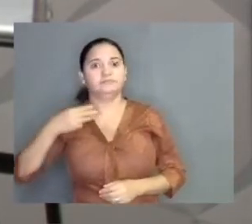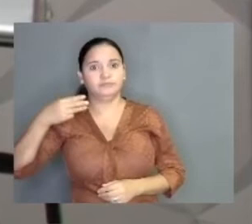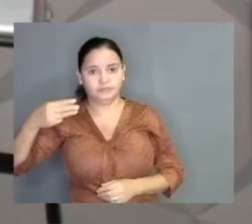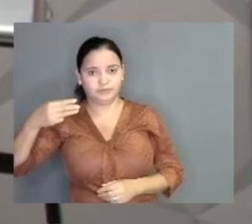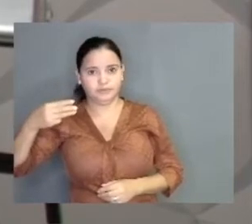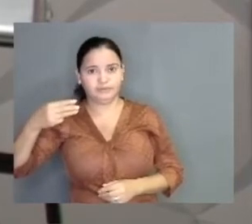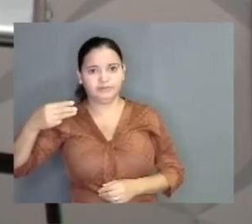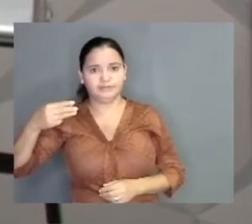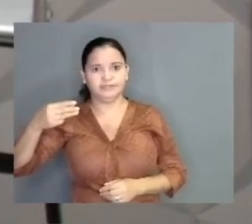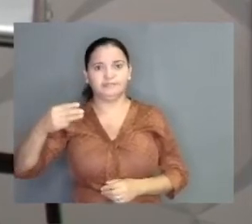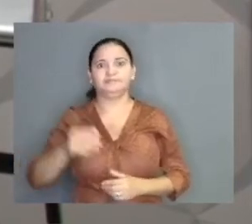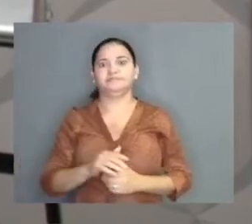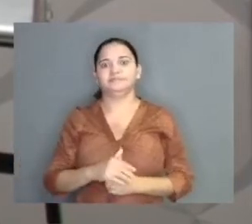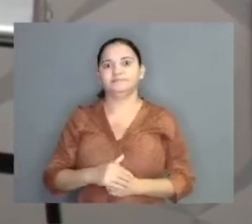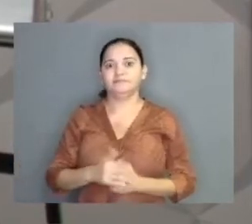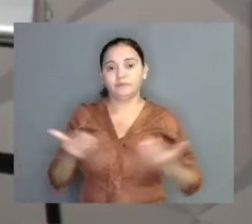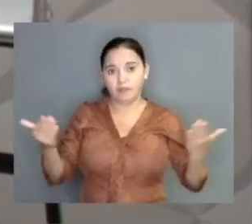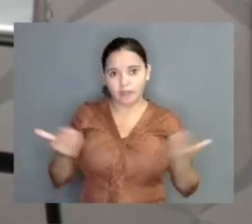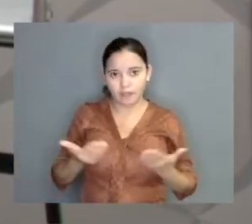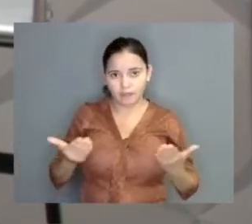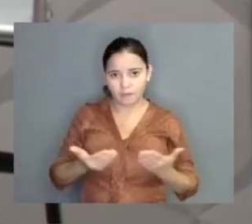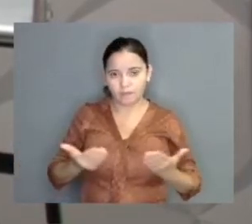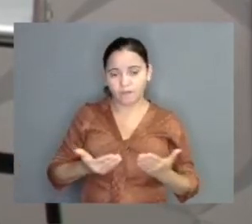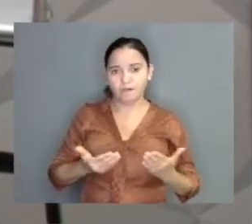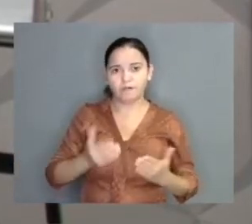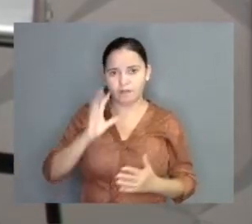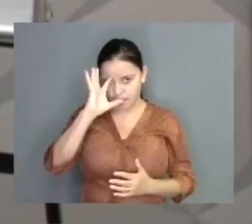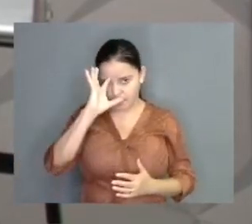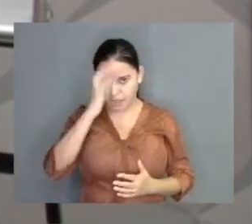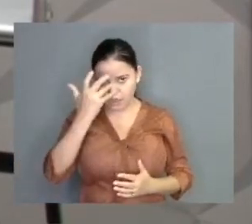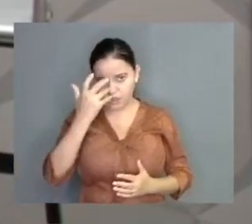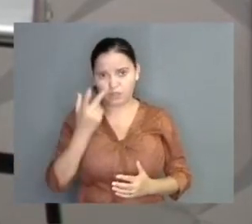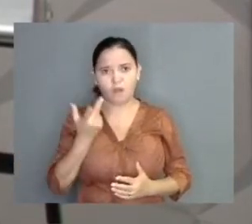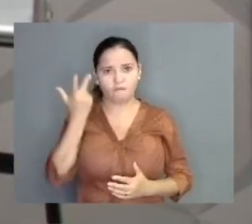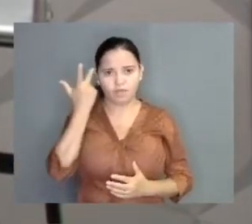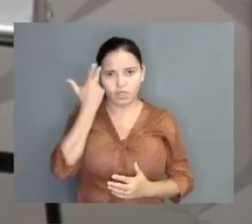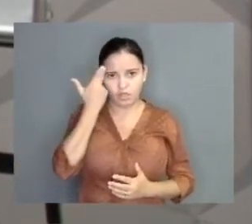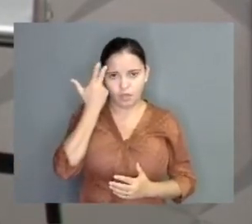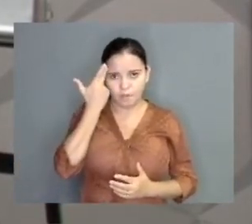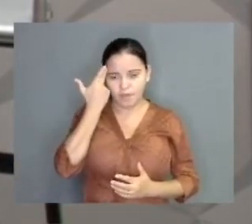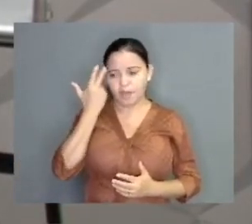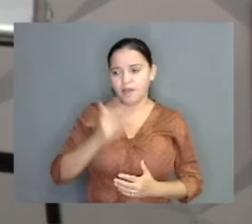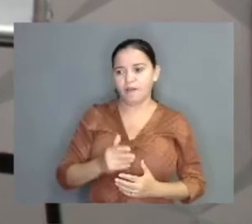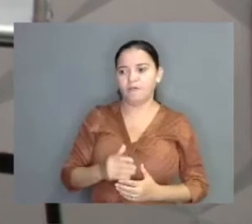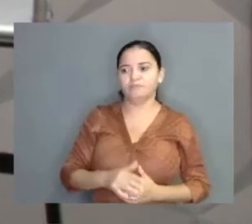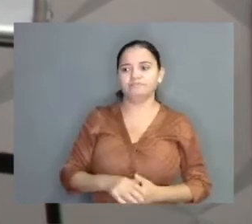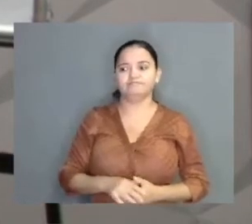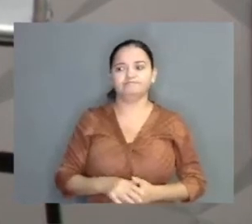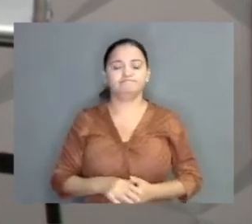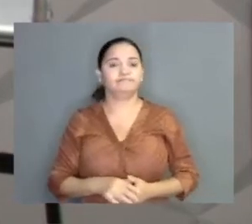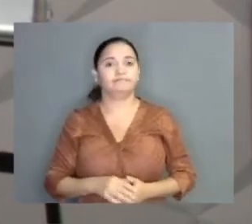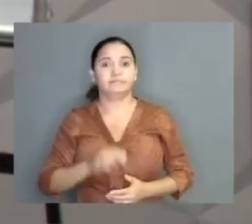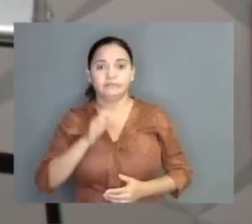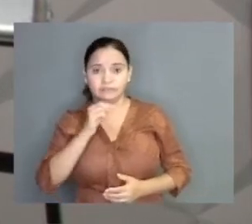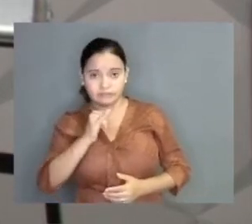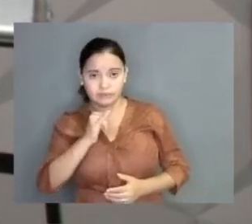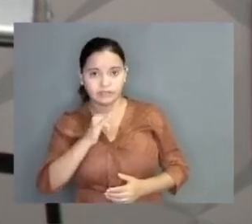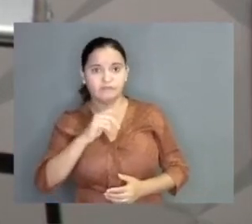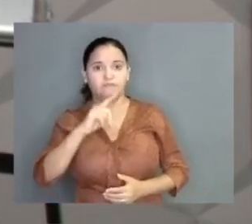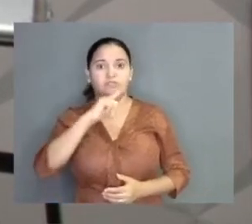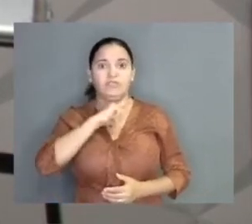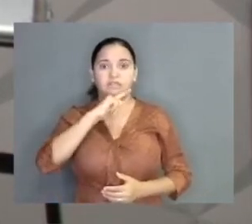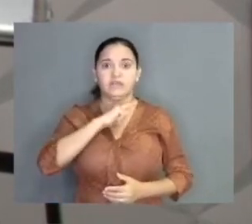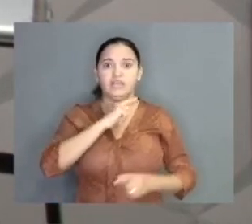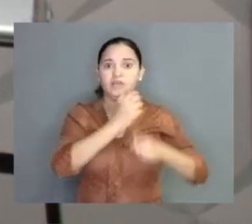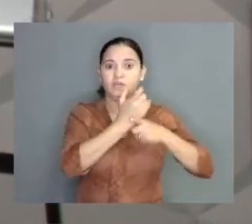nossa potência. Tá certo? Então, ó, a propriedade 2 é isso. Se você tem uma